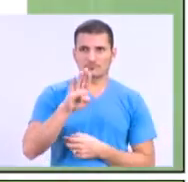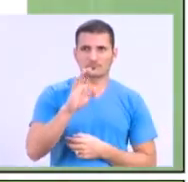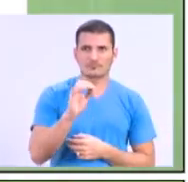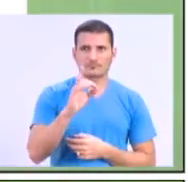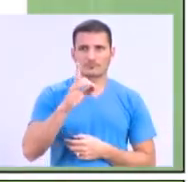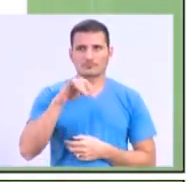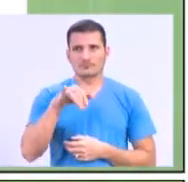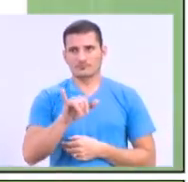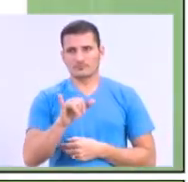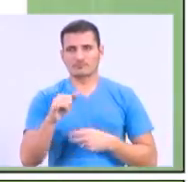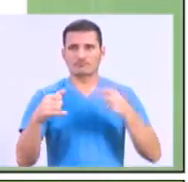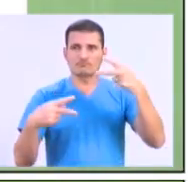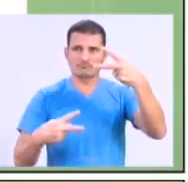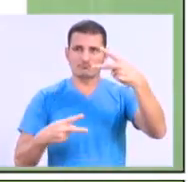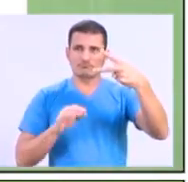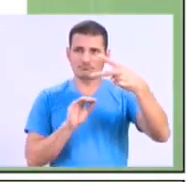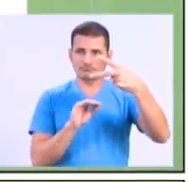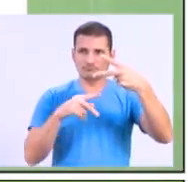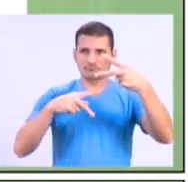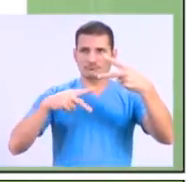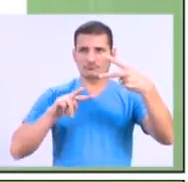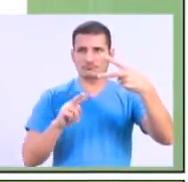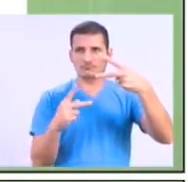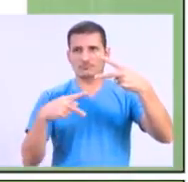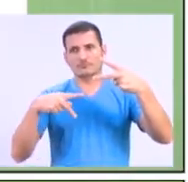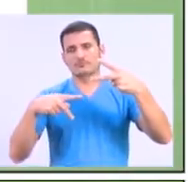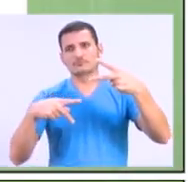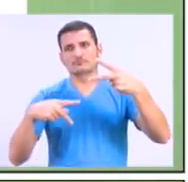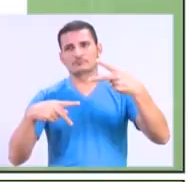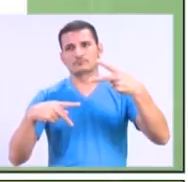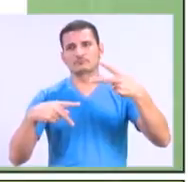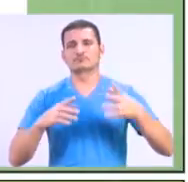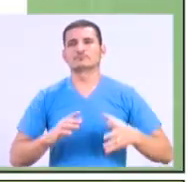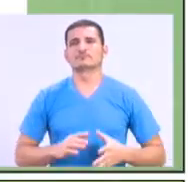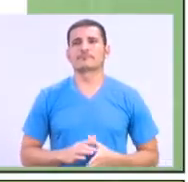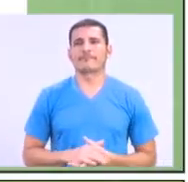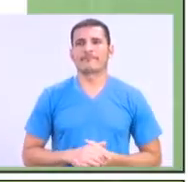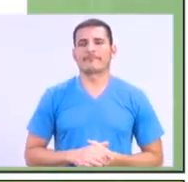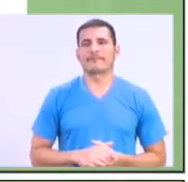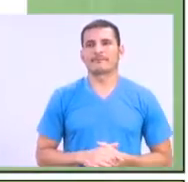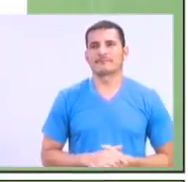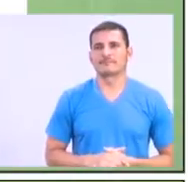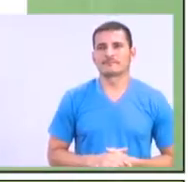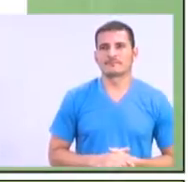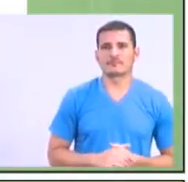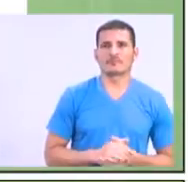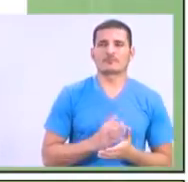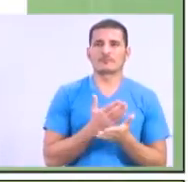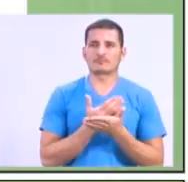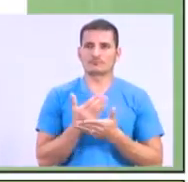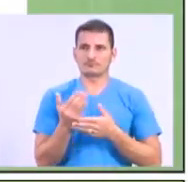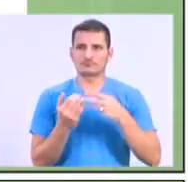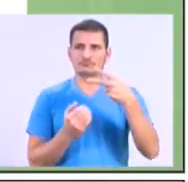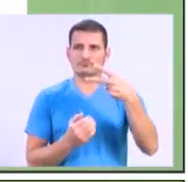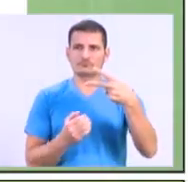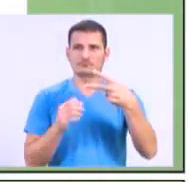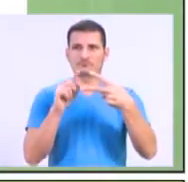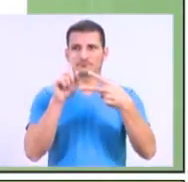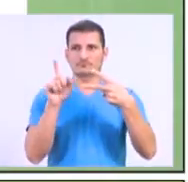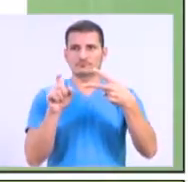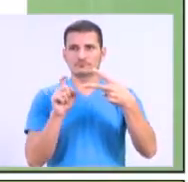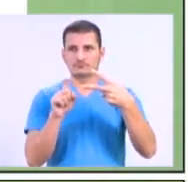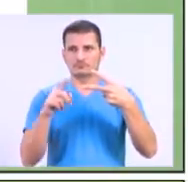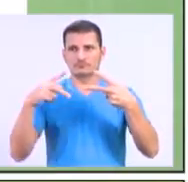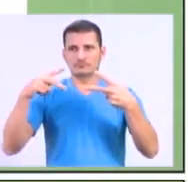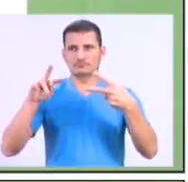uma estrutura PHP. Então, basicamente, os delimitadores do PHP iniciam com um sinal de menor, ponto